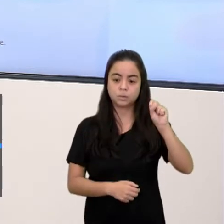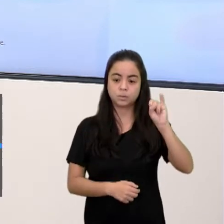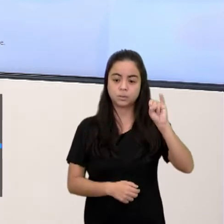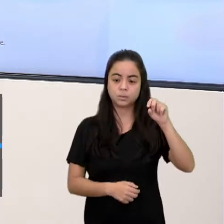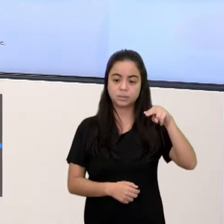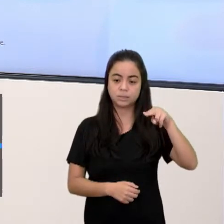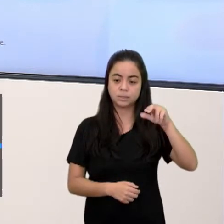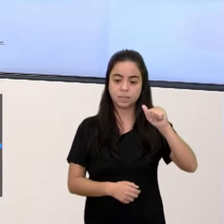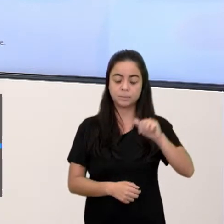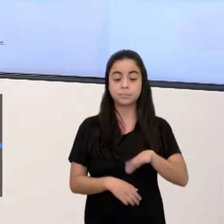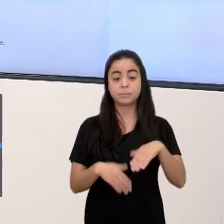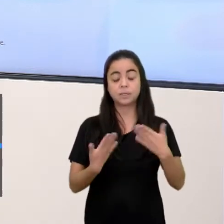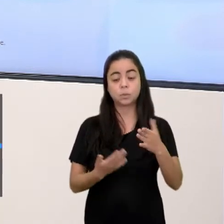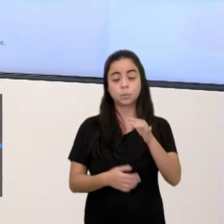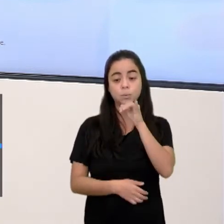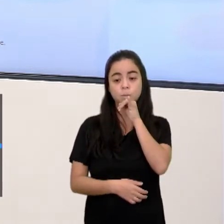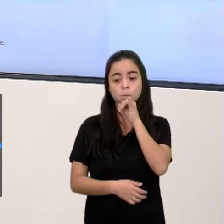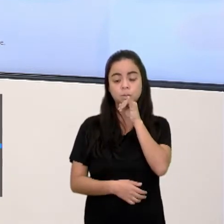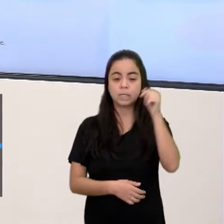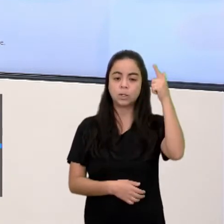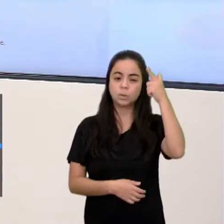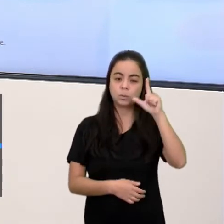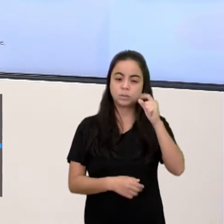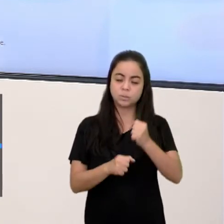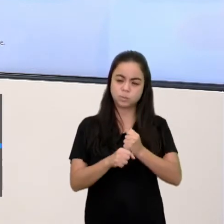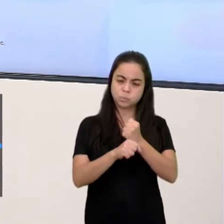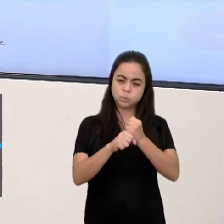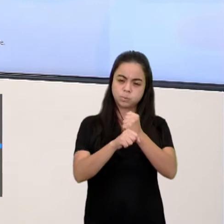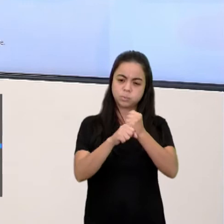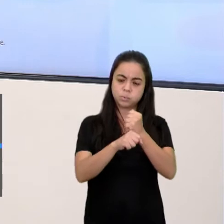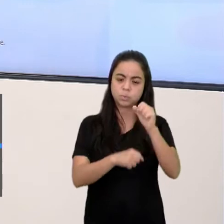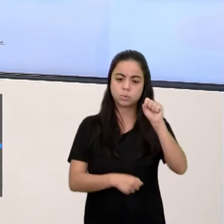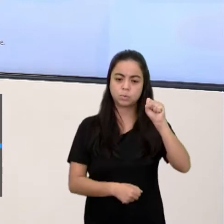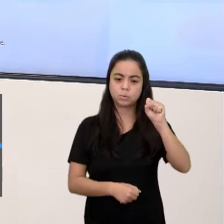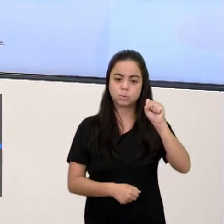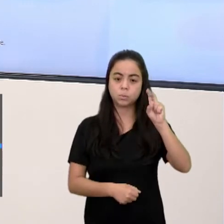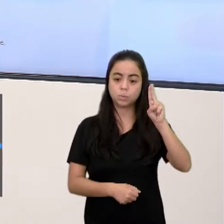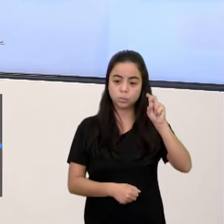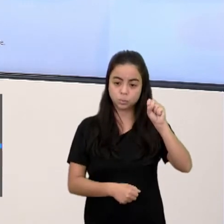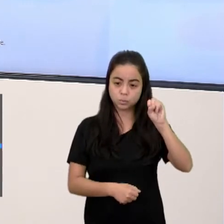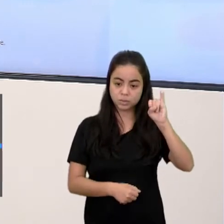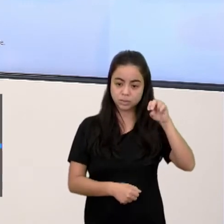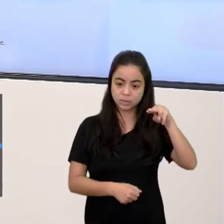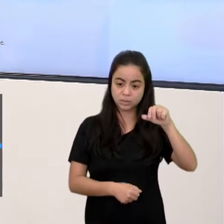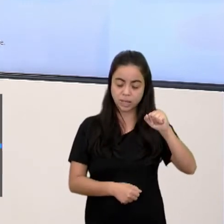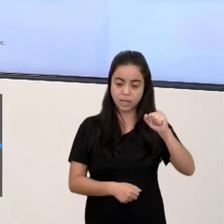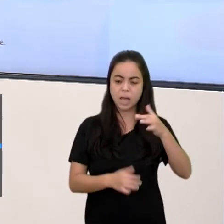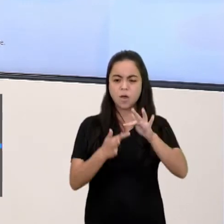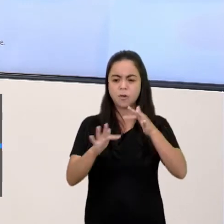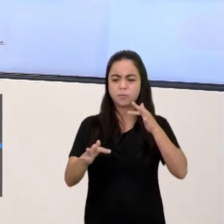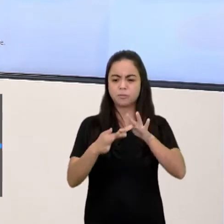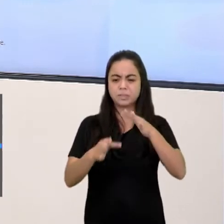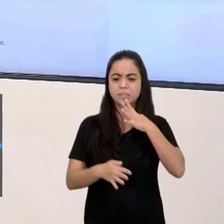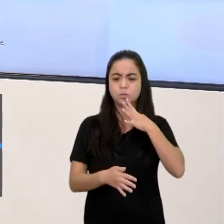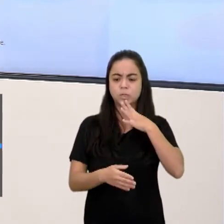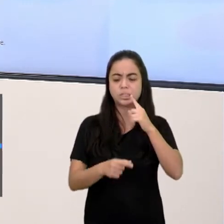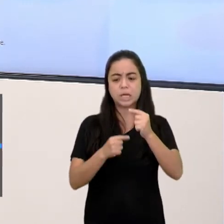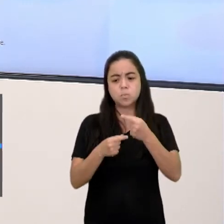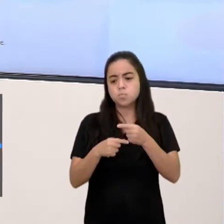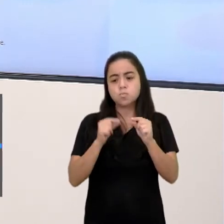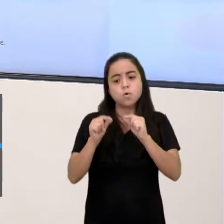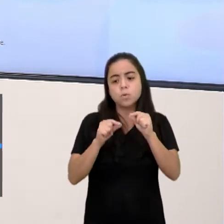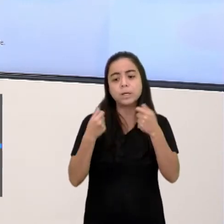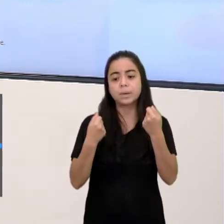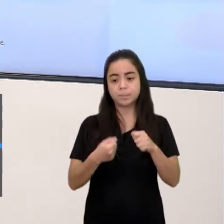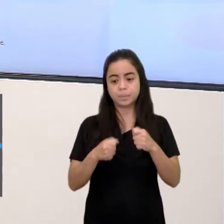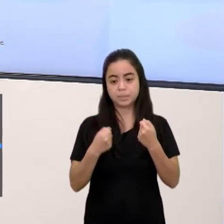Vamos supor então que a gente consiga construir uma usina. Quais os princípios físicos que a gente precisa conhecer para entender esse